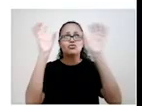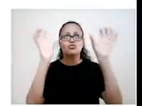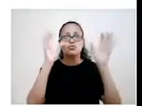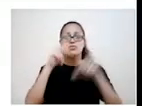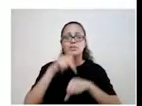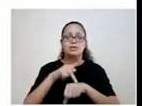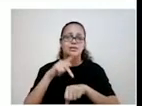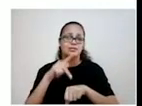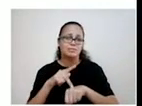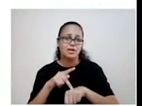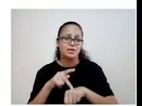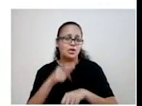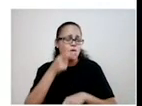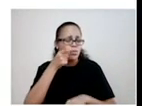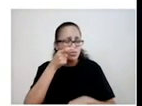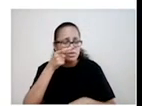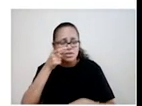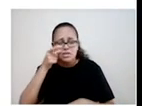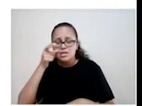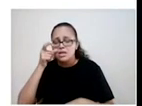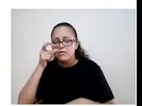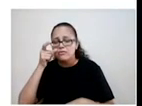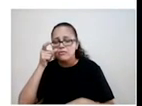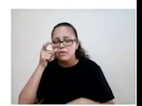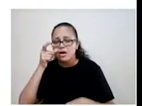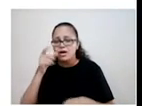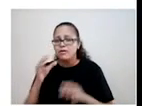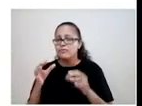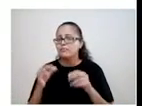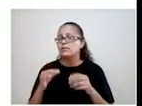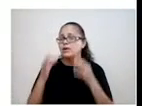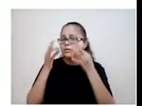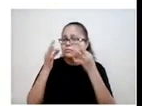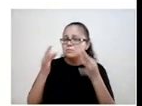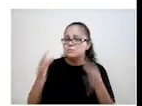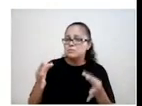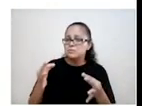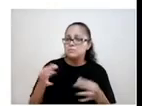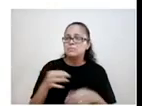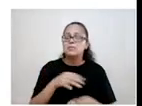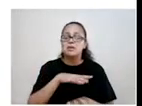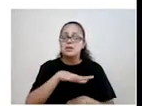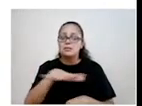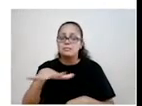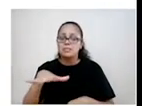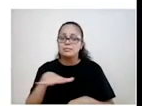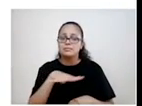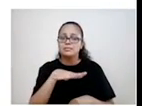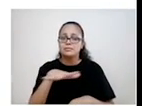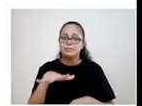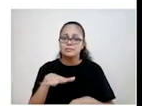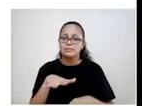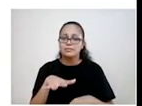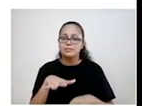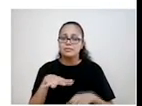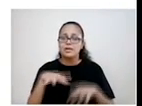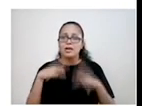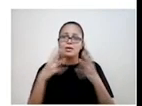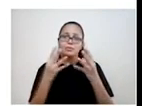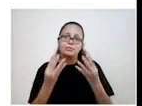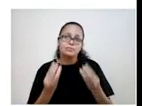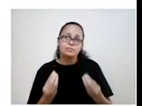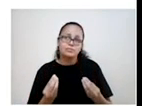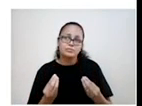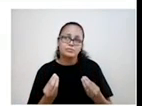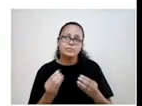pedras. Observava atentamente os efeitos da atmosfera na paisagem, as marcas de umidade no velho muro, ou